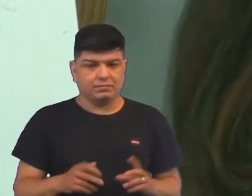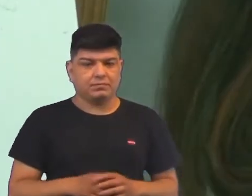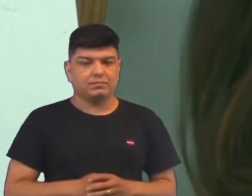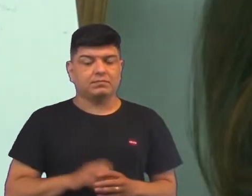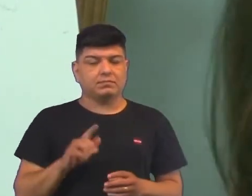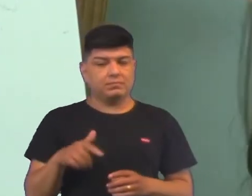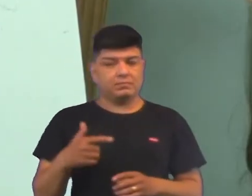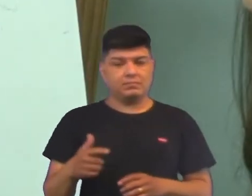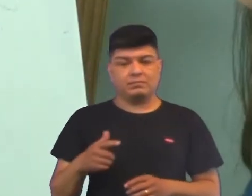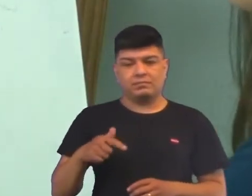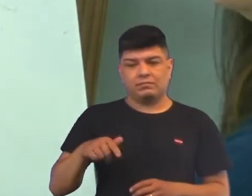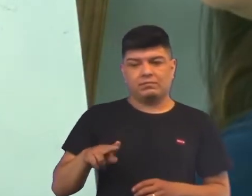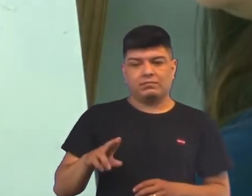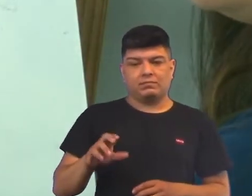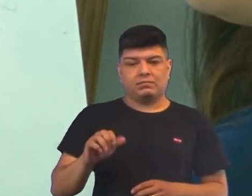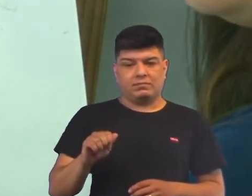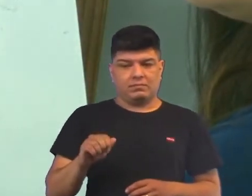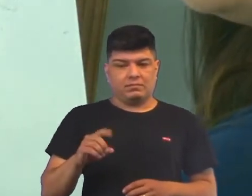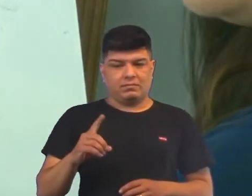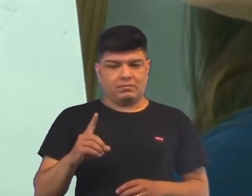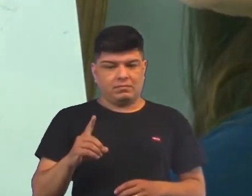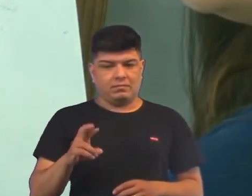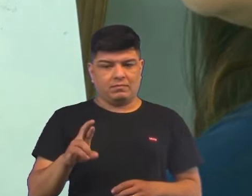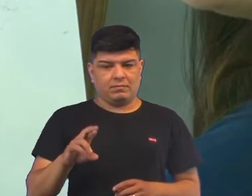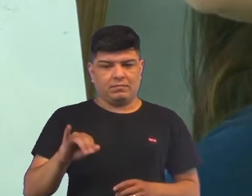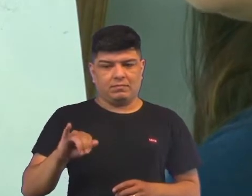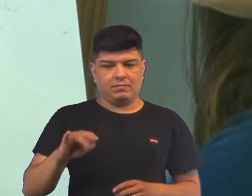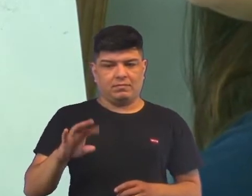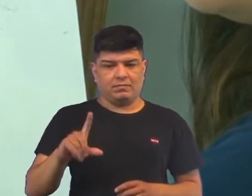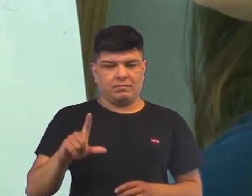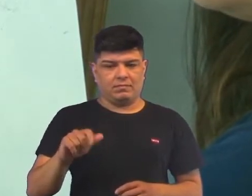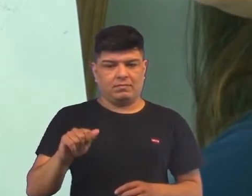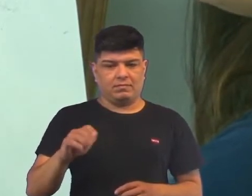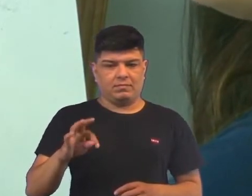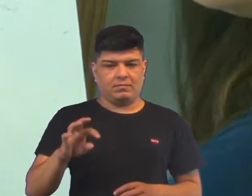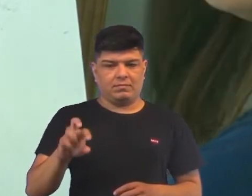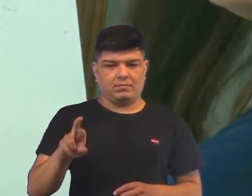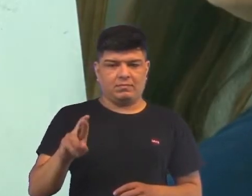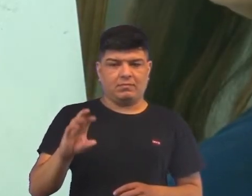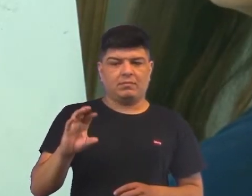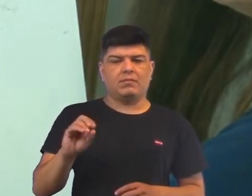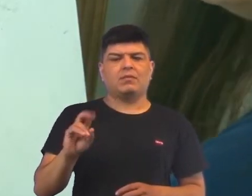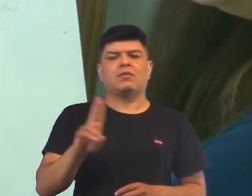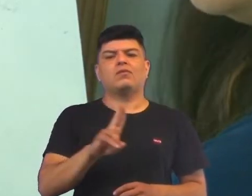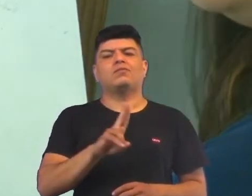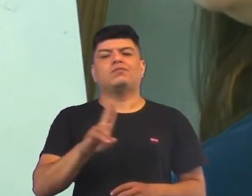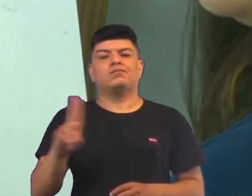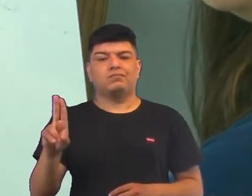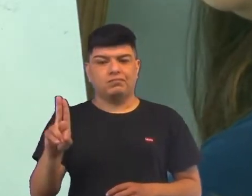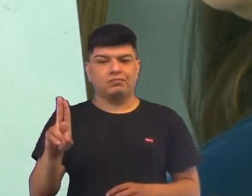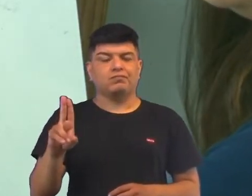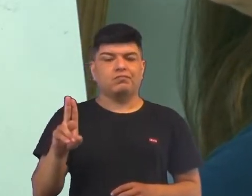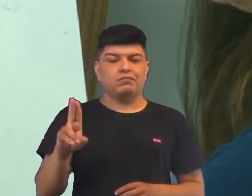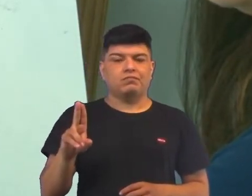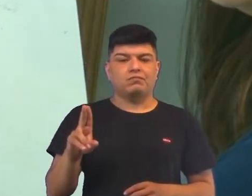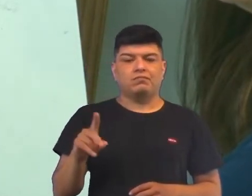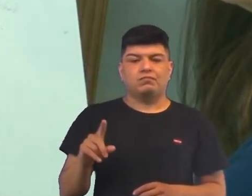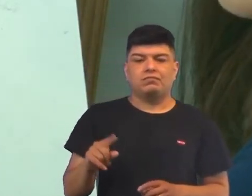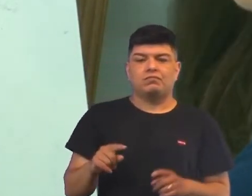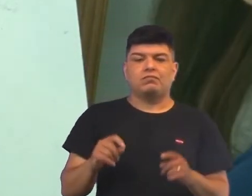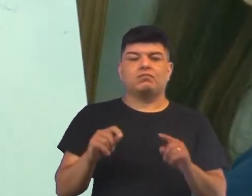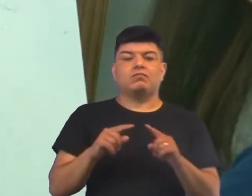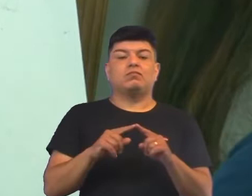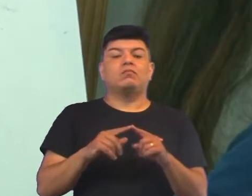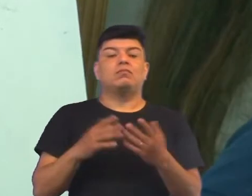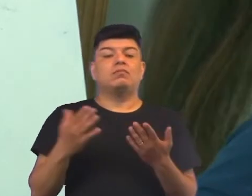A próxima é um quadrilátero, né? Porque tem 4 lados. Só que eu estou me referindo ao nome da figura, tá? Aí, triângulo,